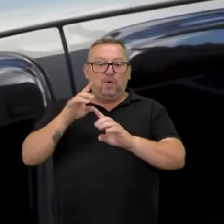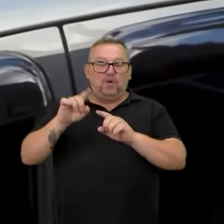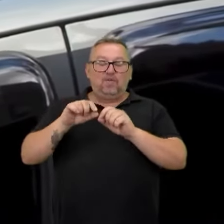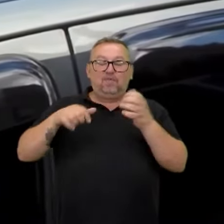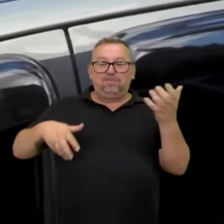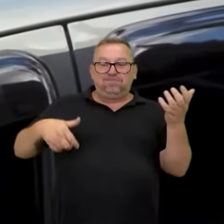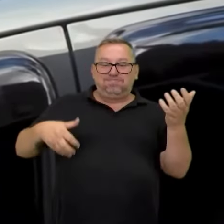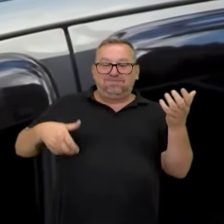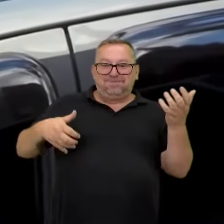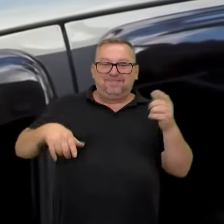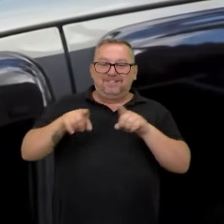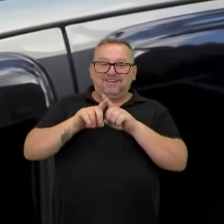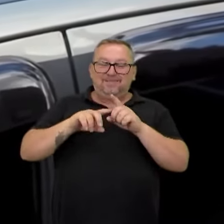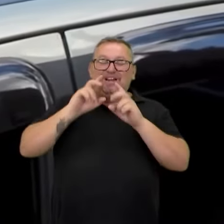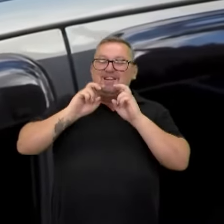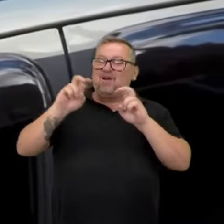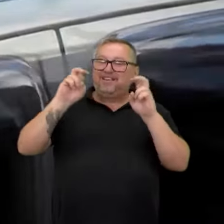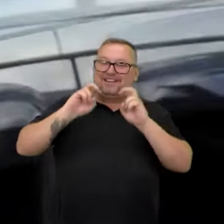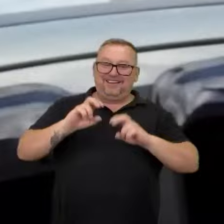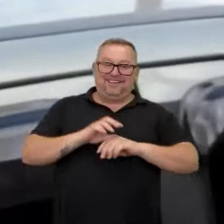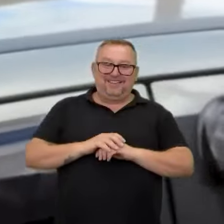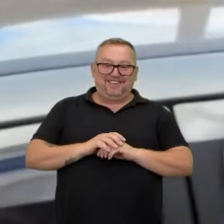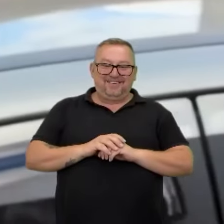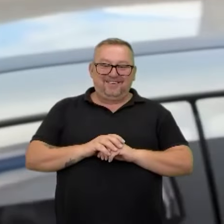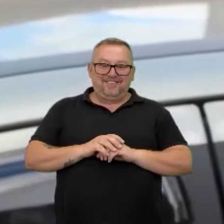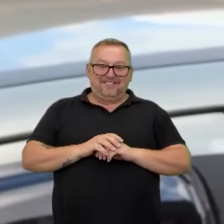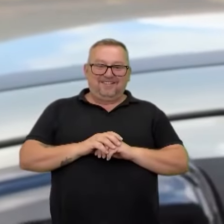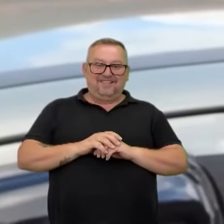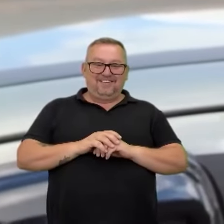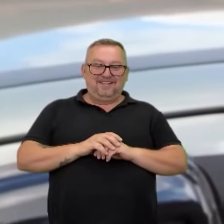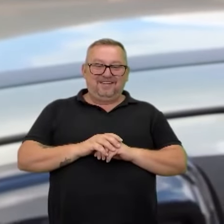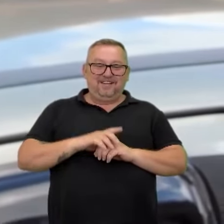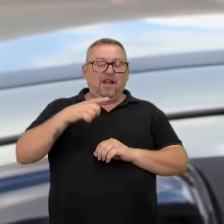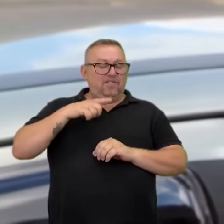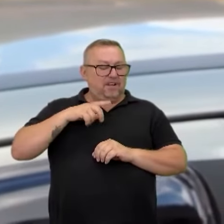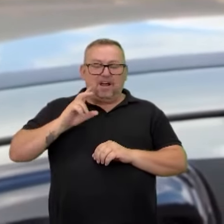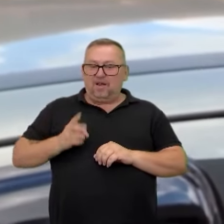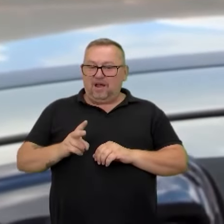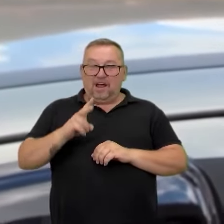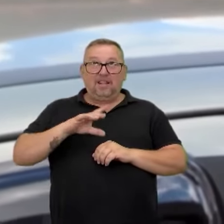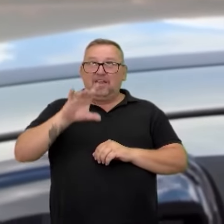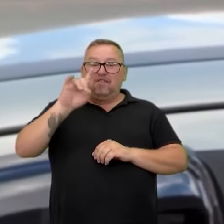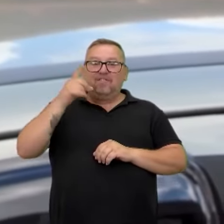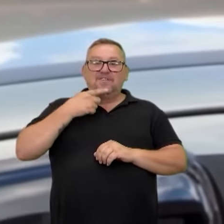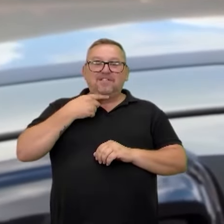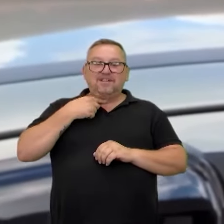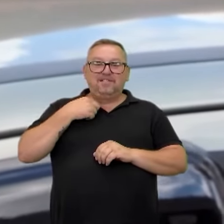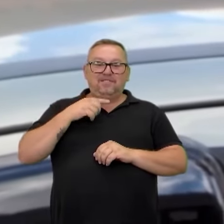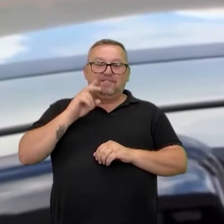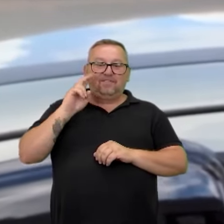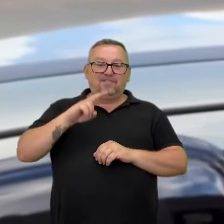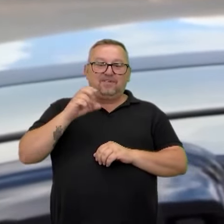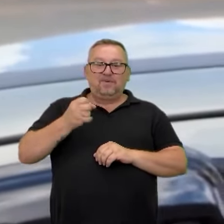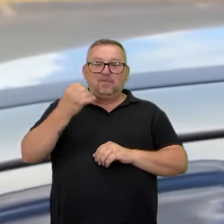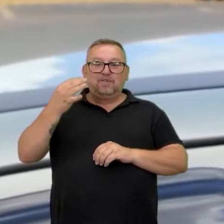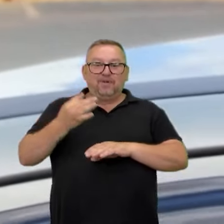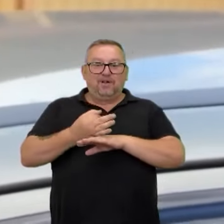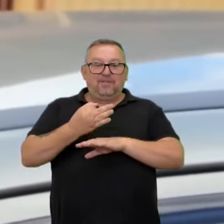viola e ajudo a dar uns gritos atrás ali. Nós vamos continuando até quando Deus quiser, vamos ver até quando nós